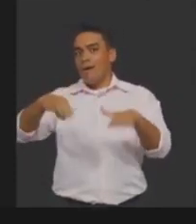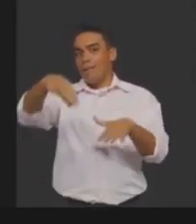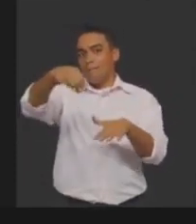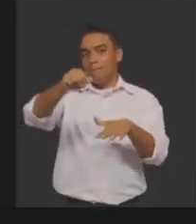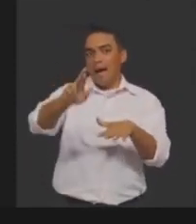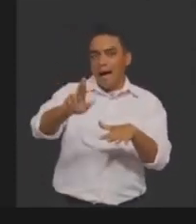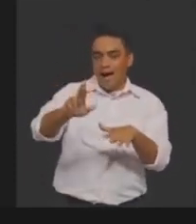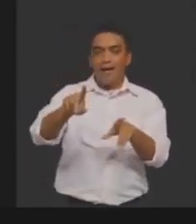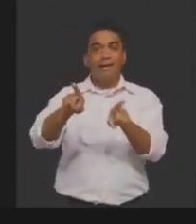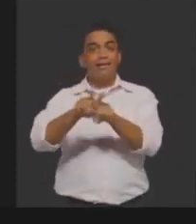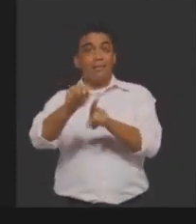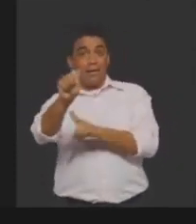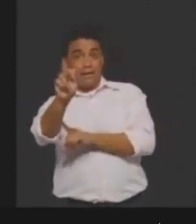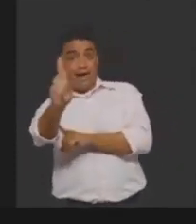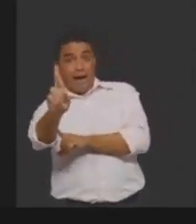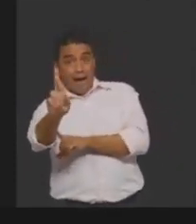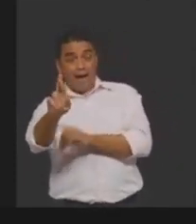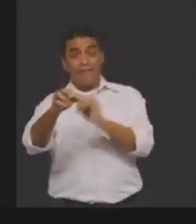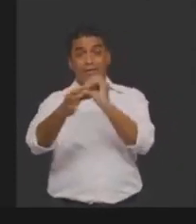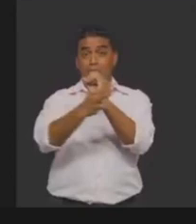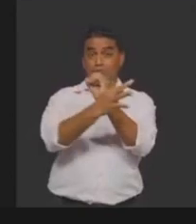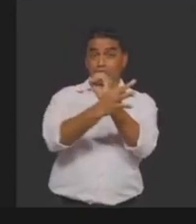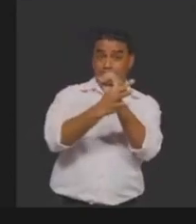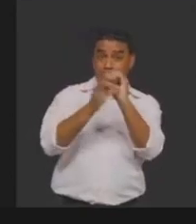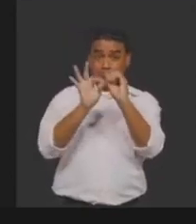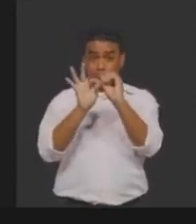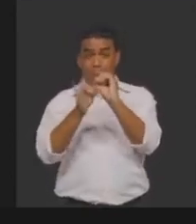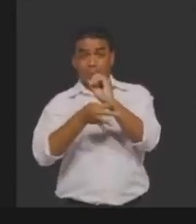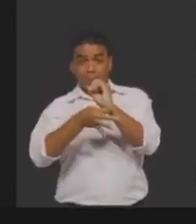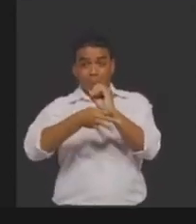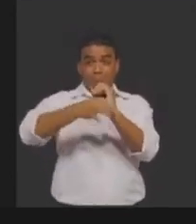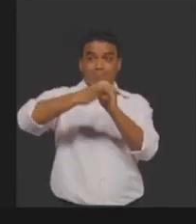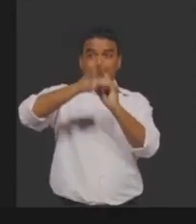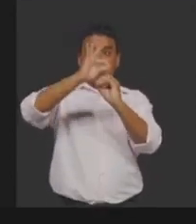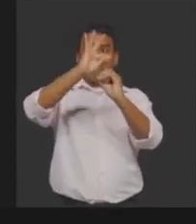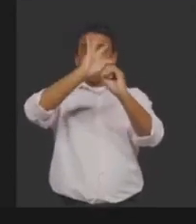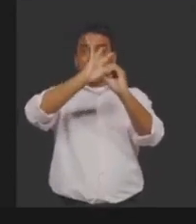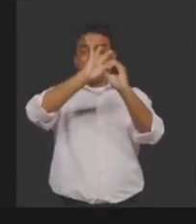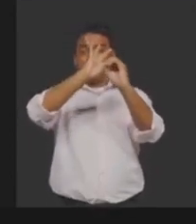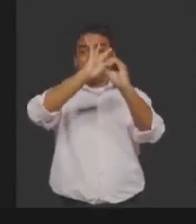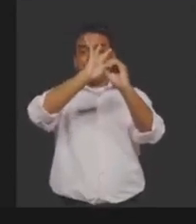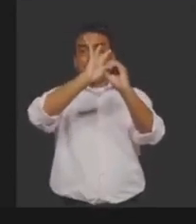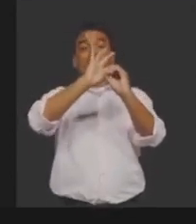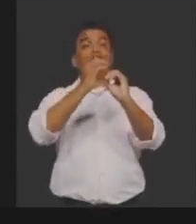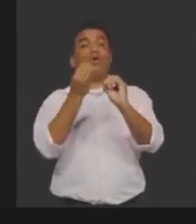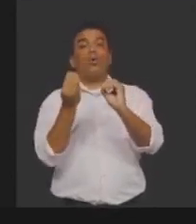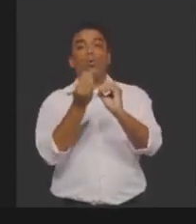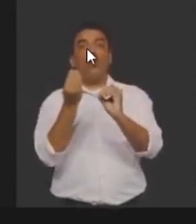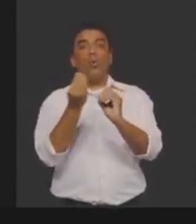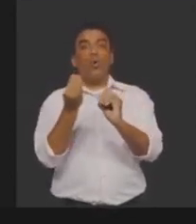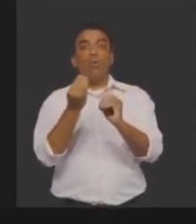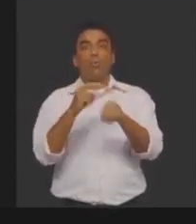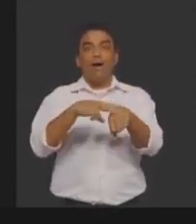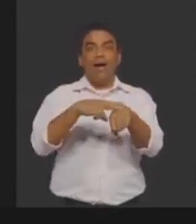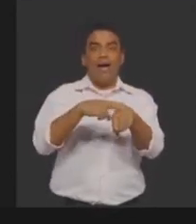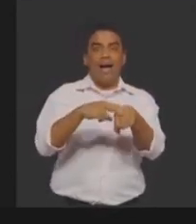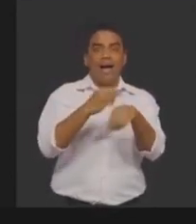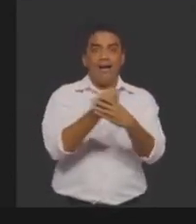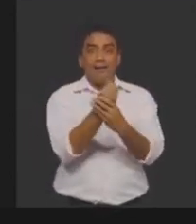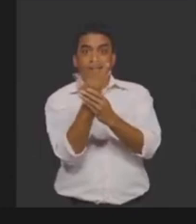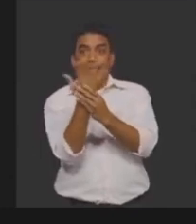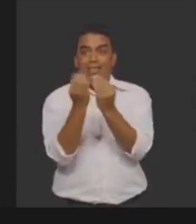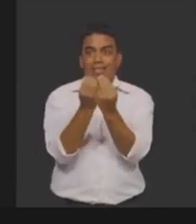ar, nós falamos de latitude, nós falamos de altitude, nós falamos de como a vegetação também influencia no